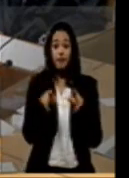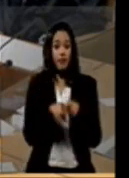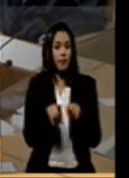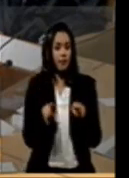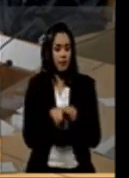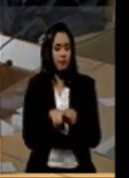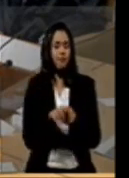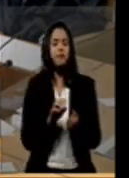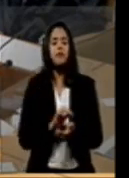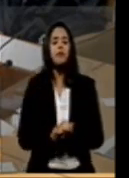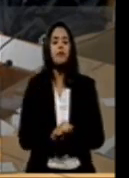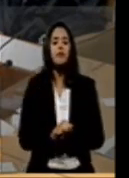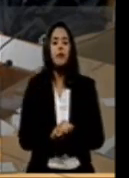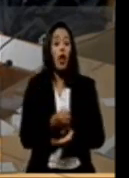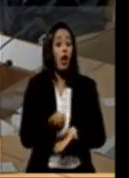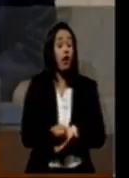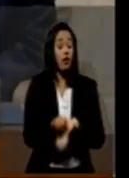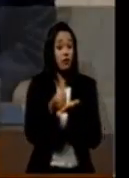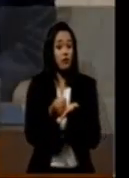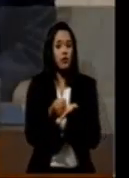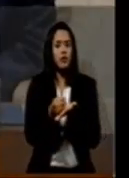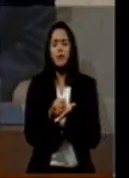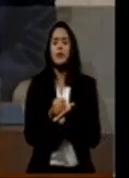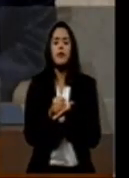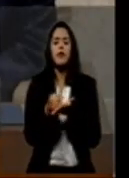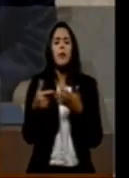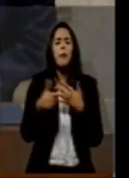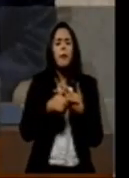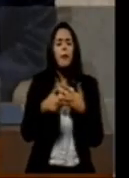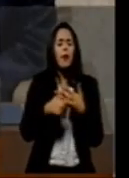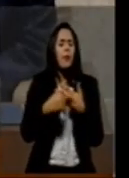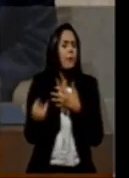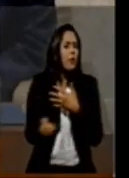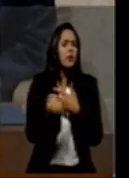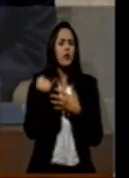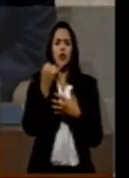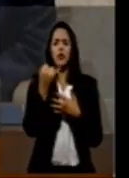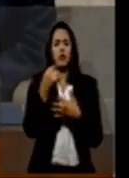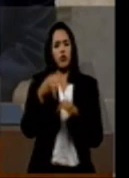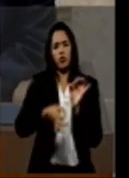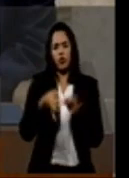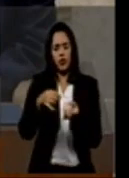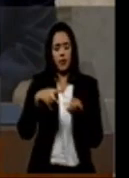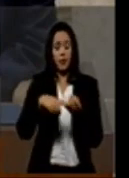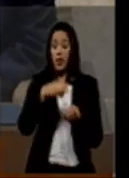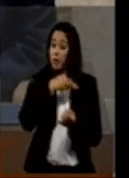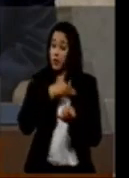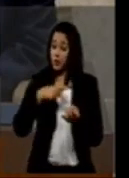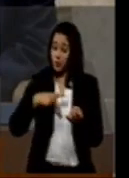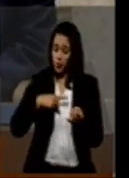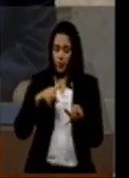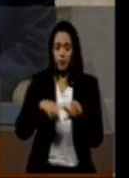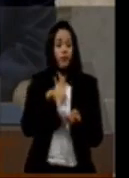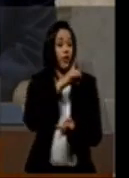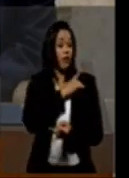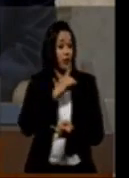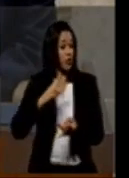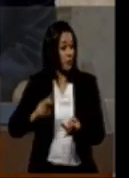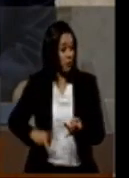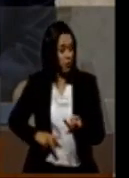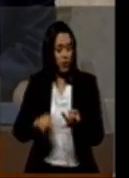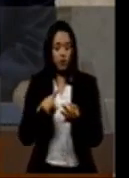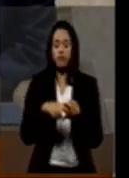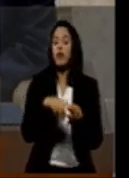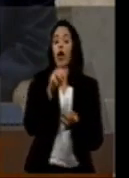imprescindível das funções essenciais à justiça ministério público defensoria pública advocacia